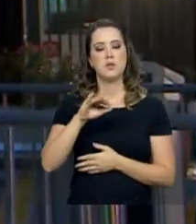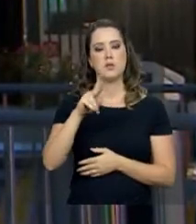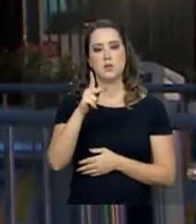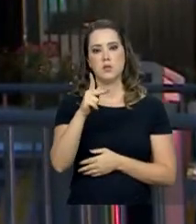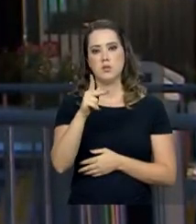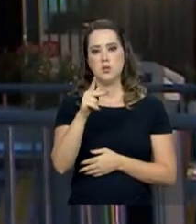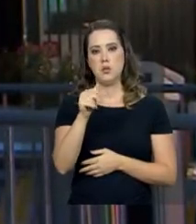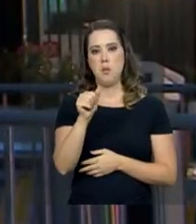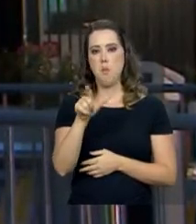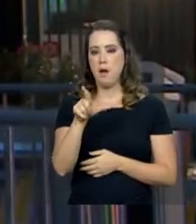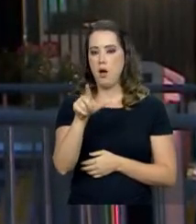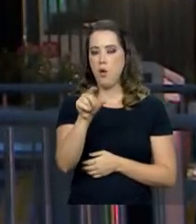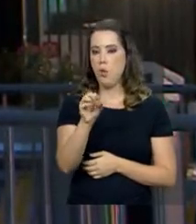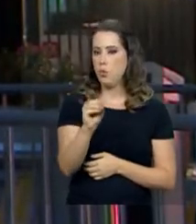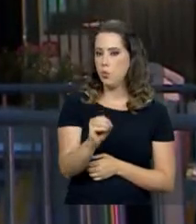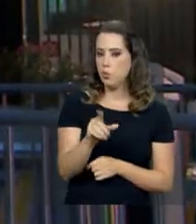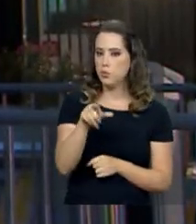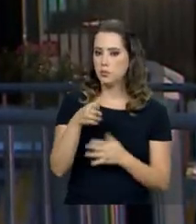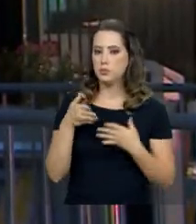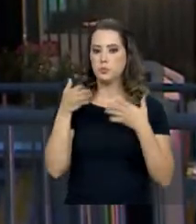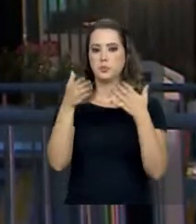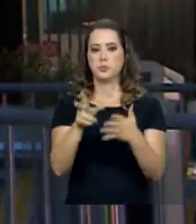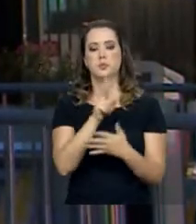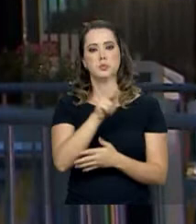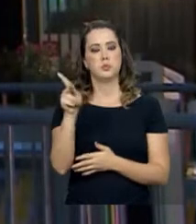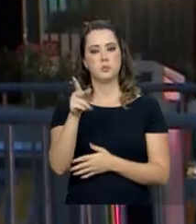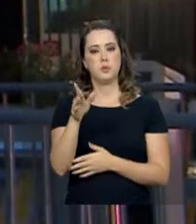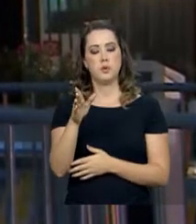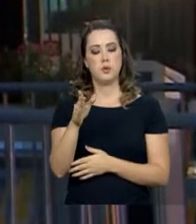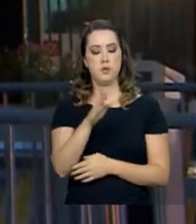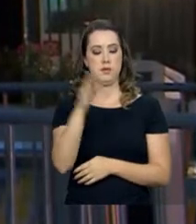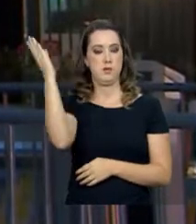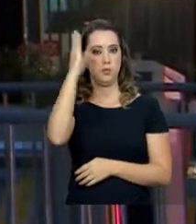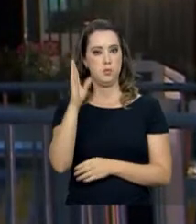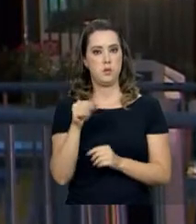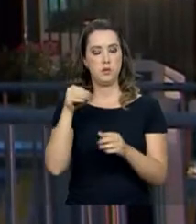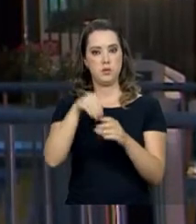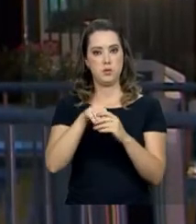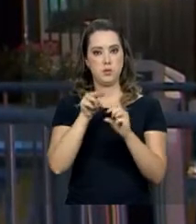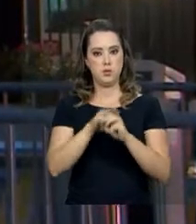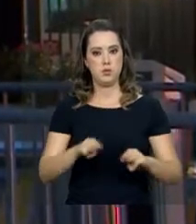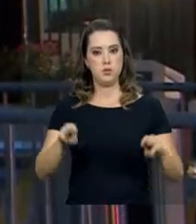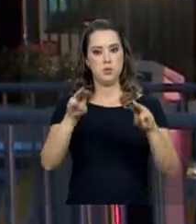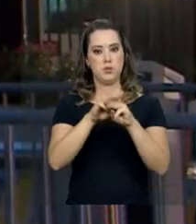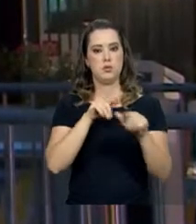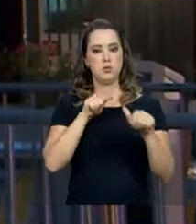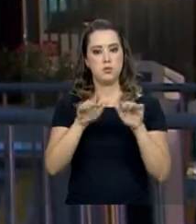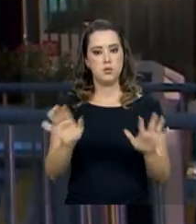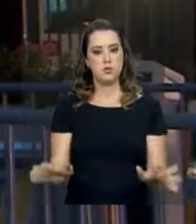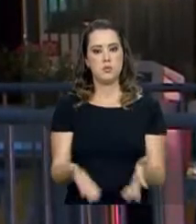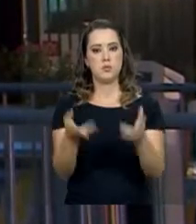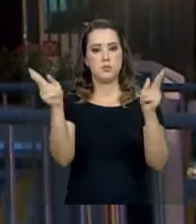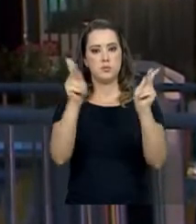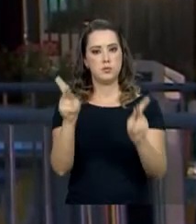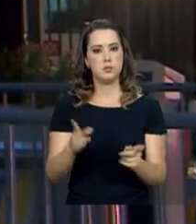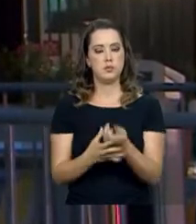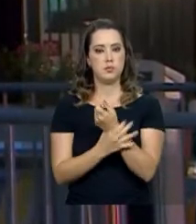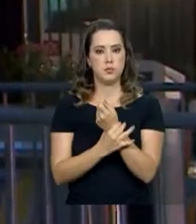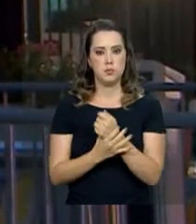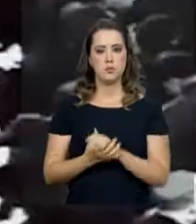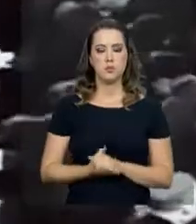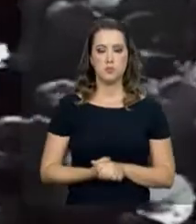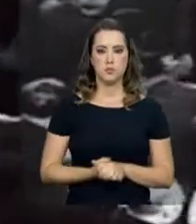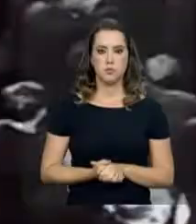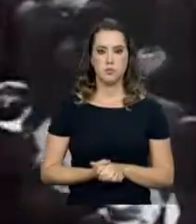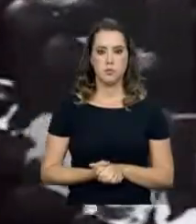La Sálvia sobre a participação do Brasil na ONU e o papel da organização na promoção da paz e da segurança.